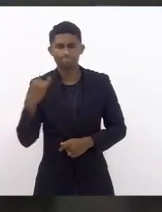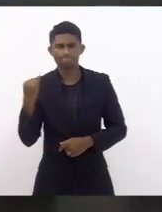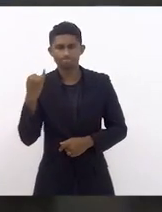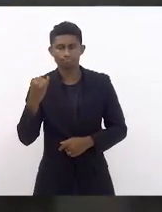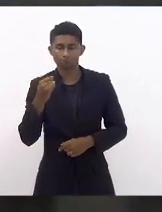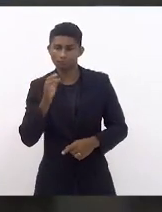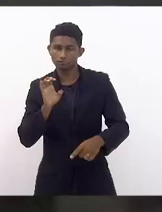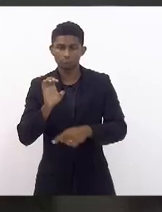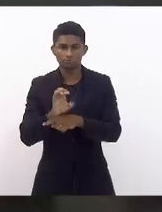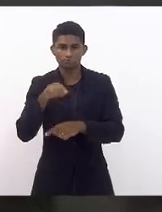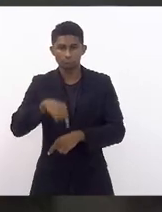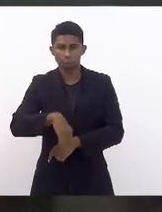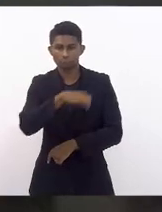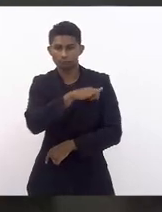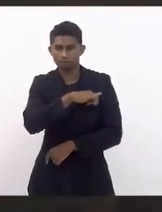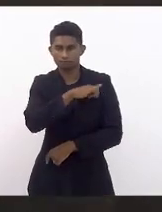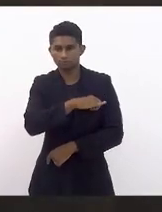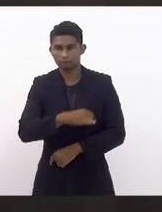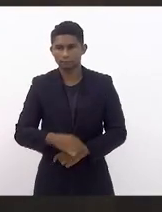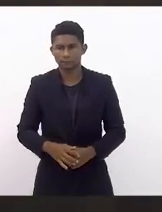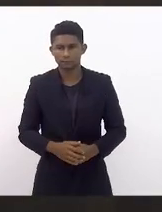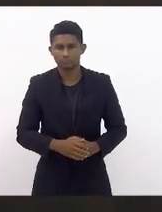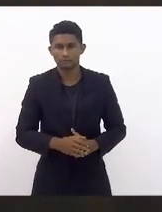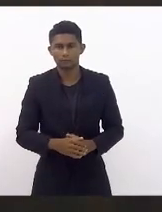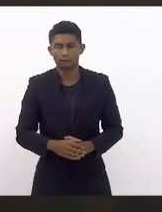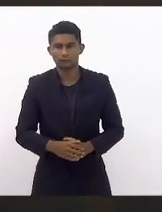Estado do Rio de Janeiro.